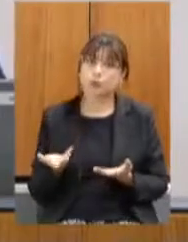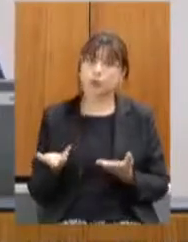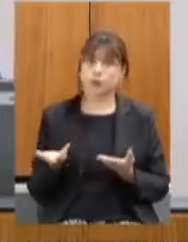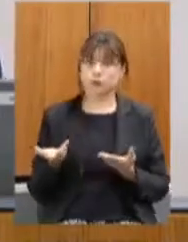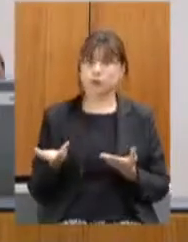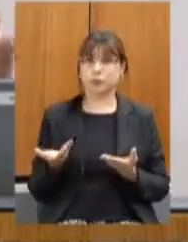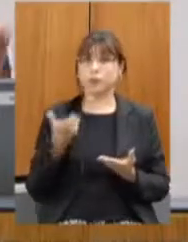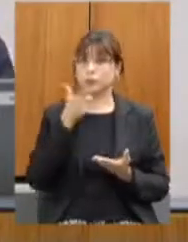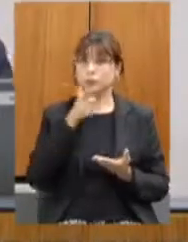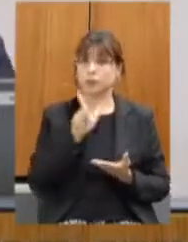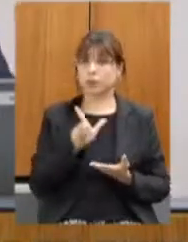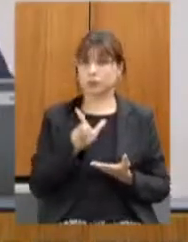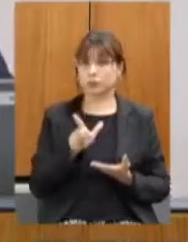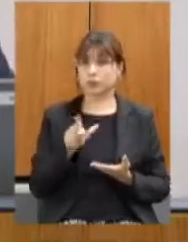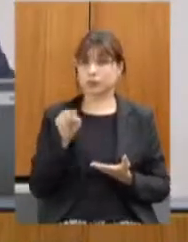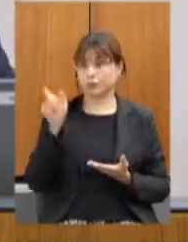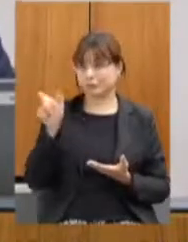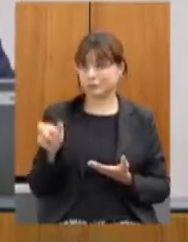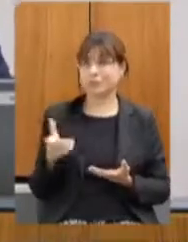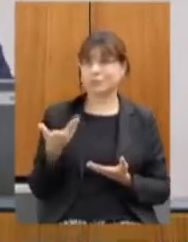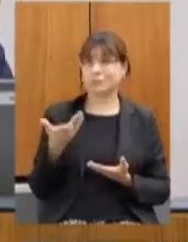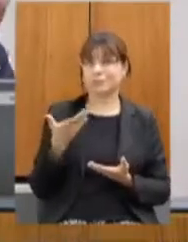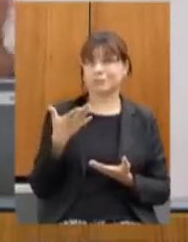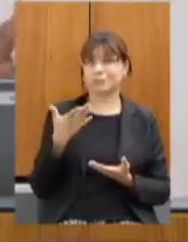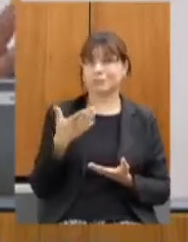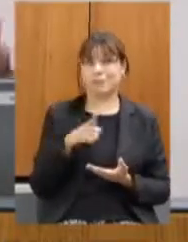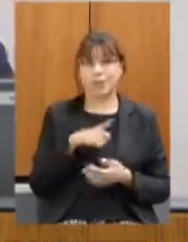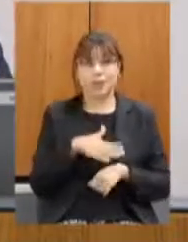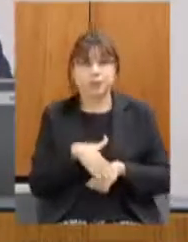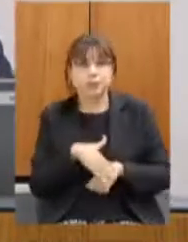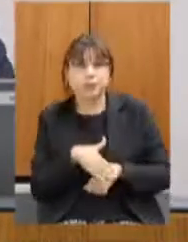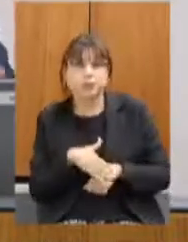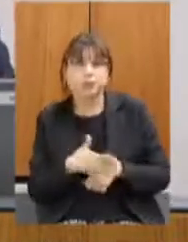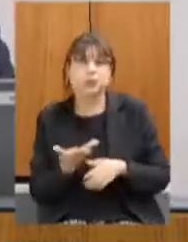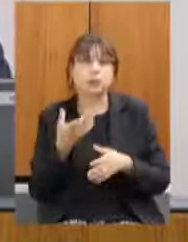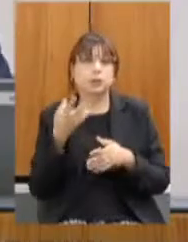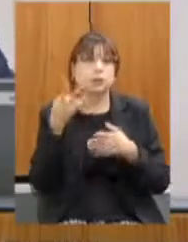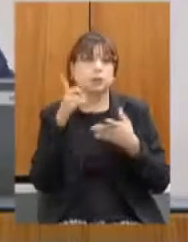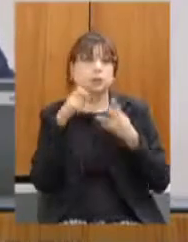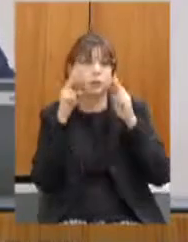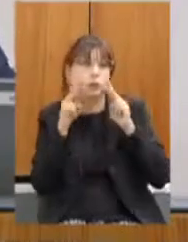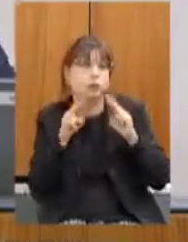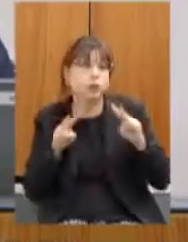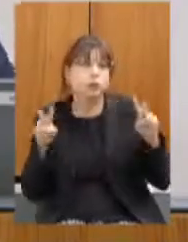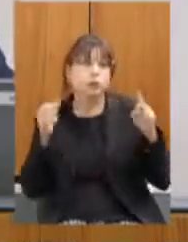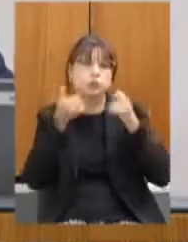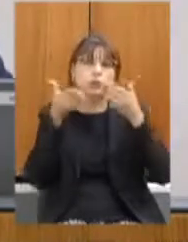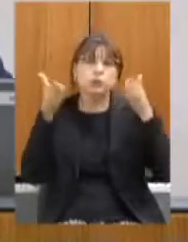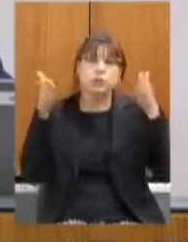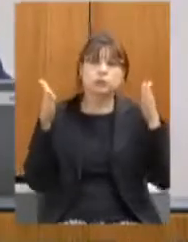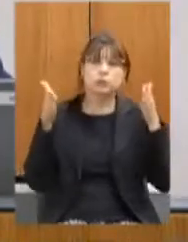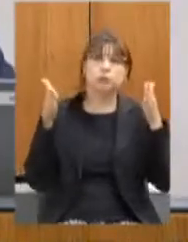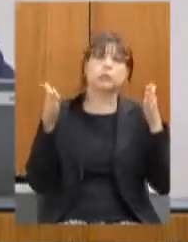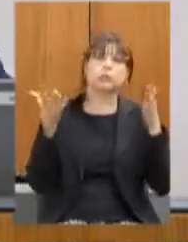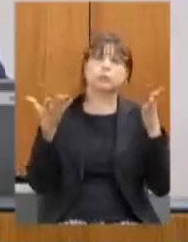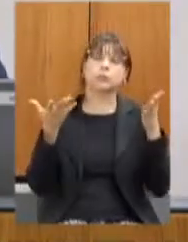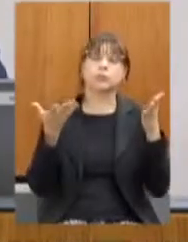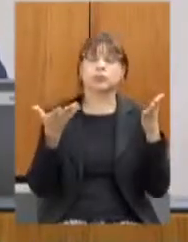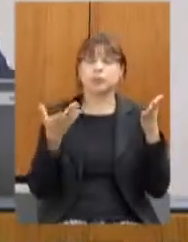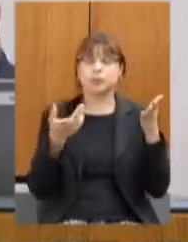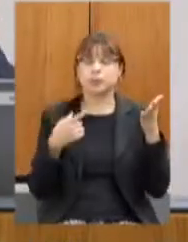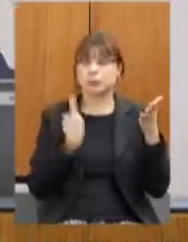com essa visão que o Senhor tem o a sensibilidade que o Senhor tem com a experiência que só tem para que a gente possa